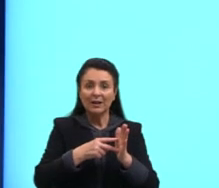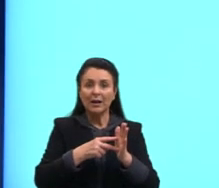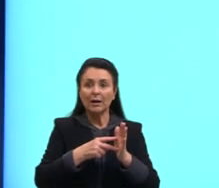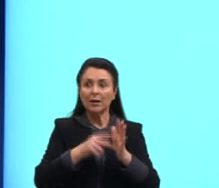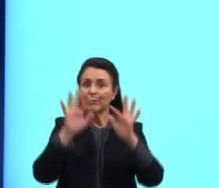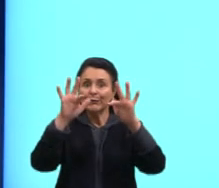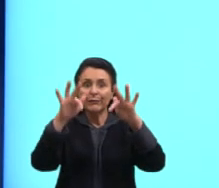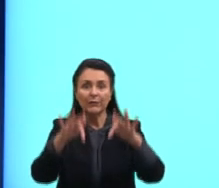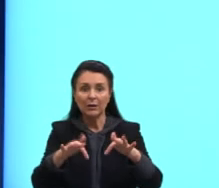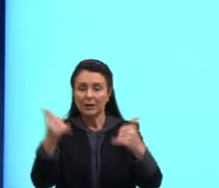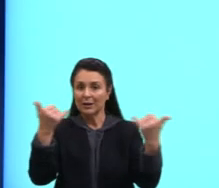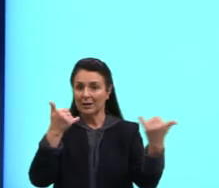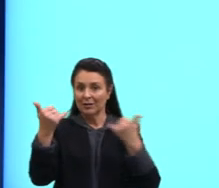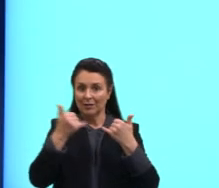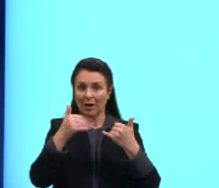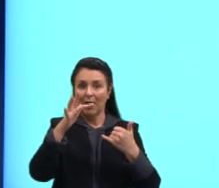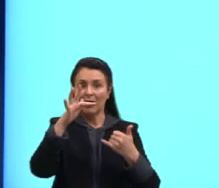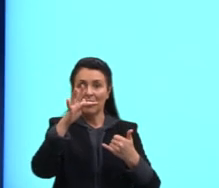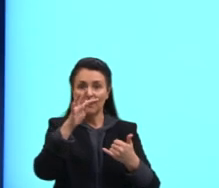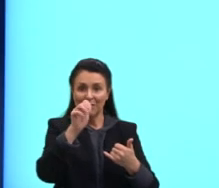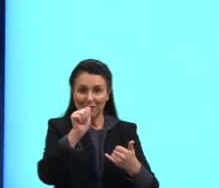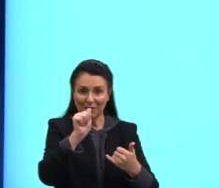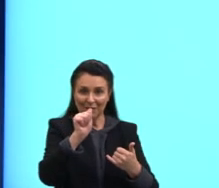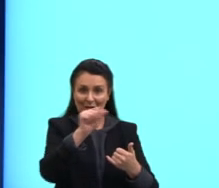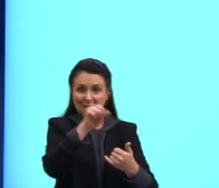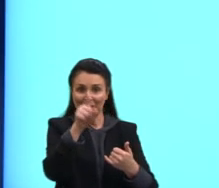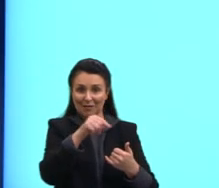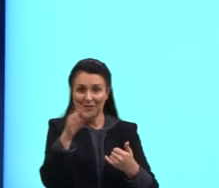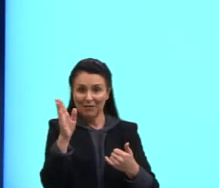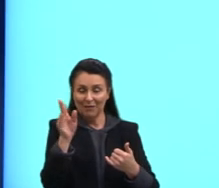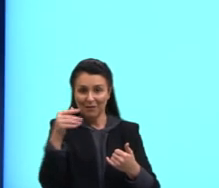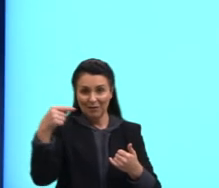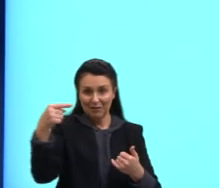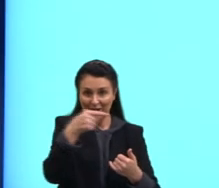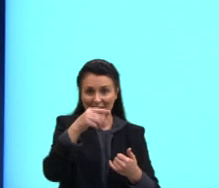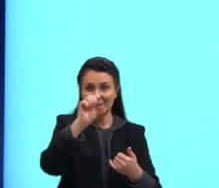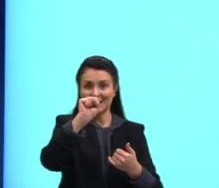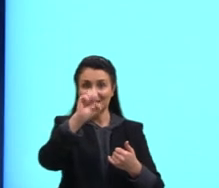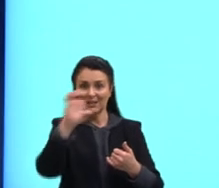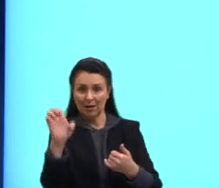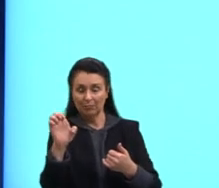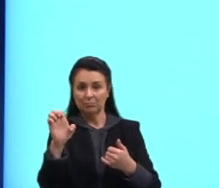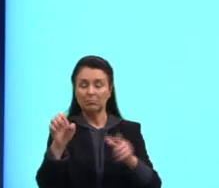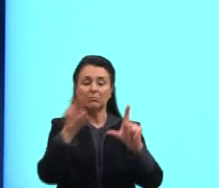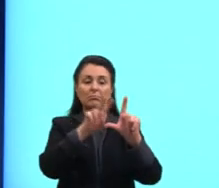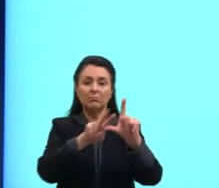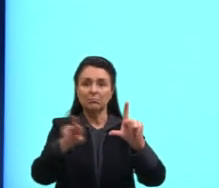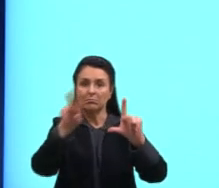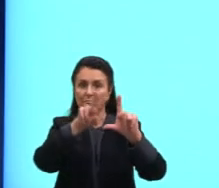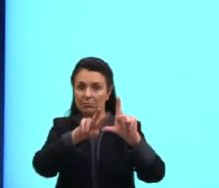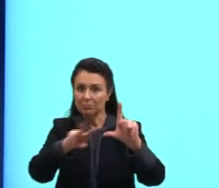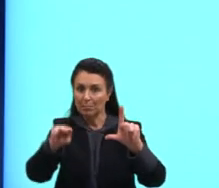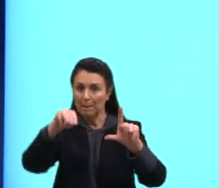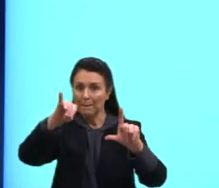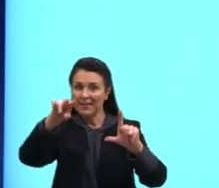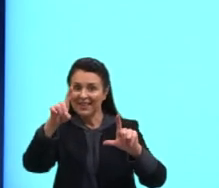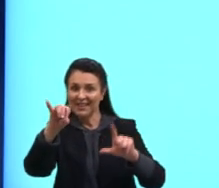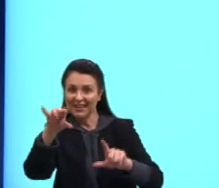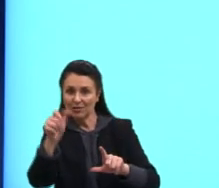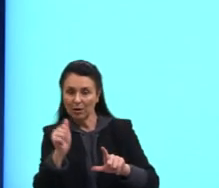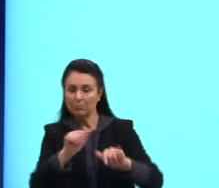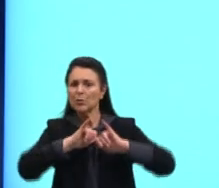a informação faz-se imprescindível que a mídia instrumento de ampla abrangência